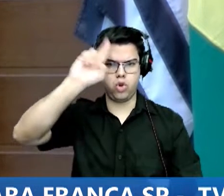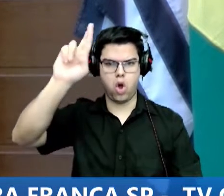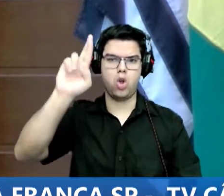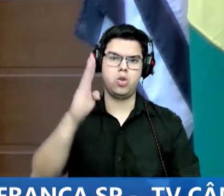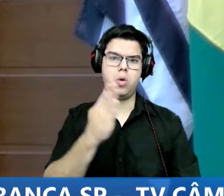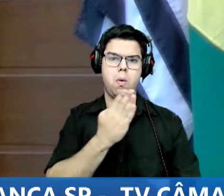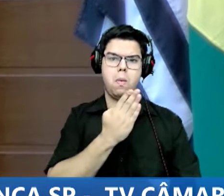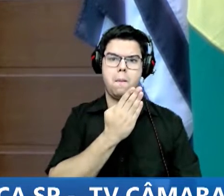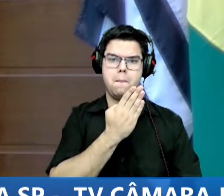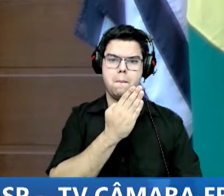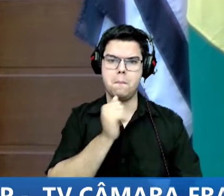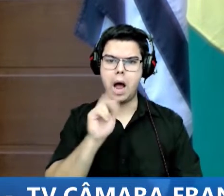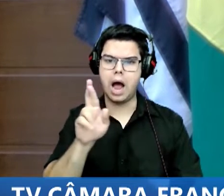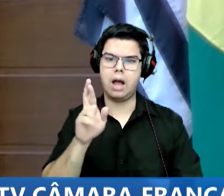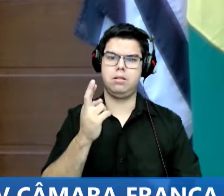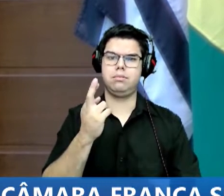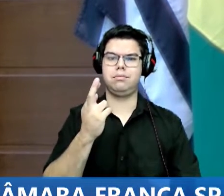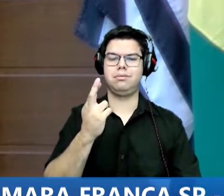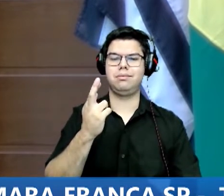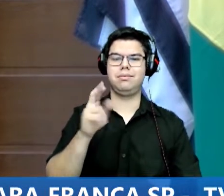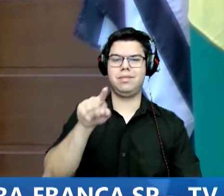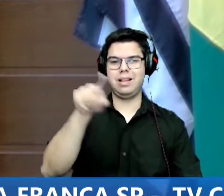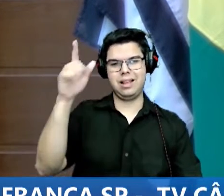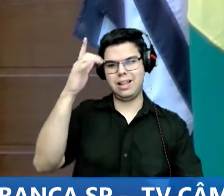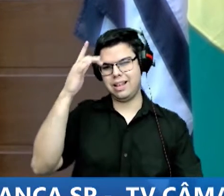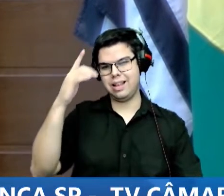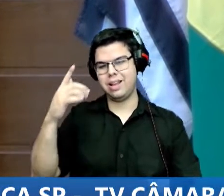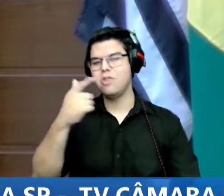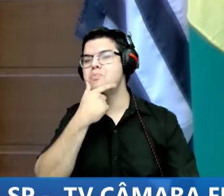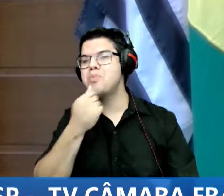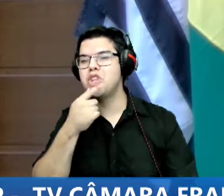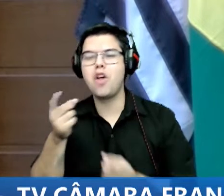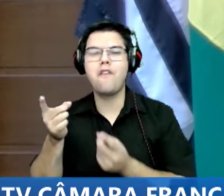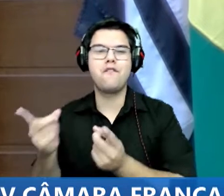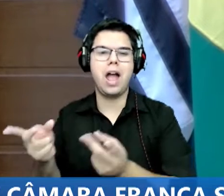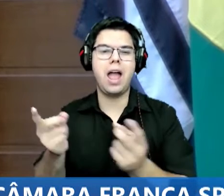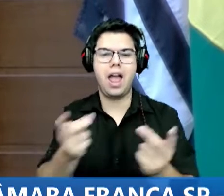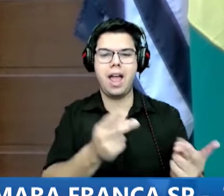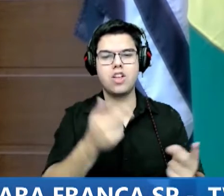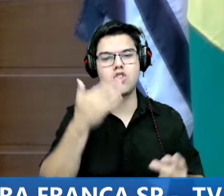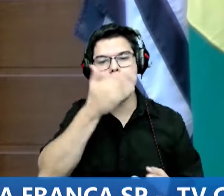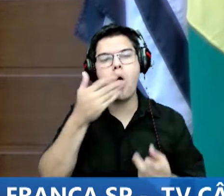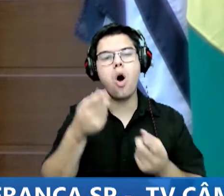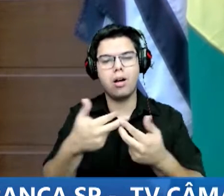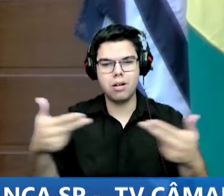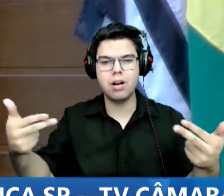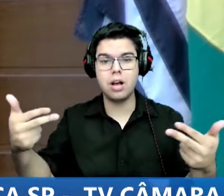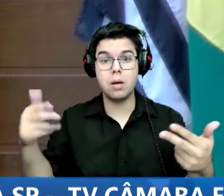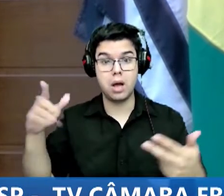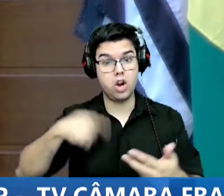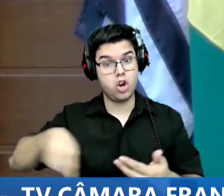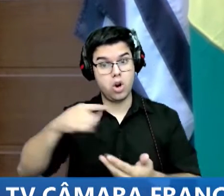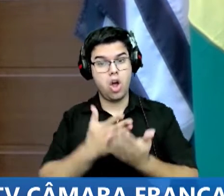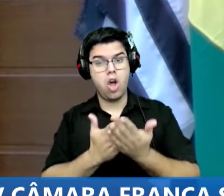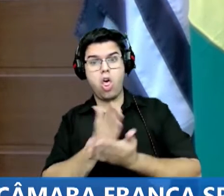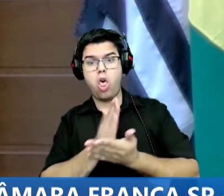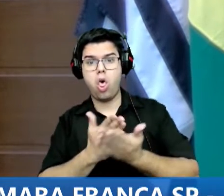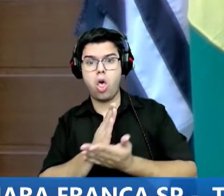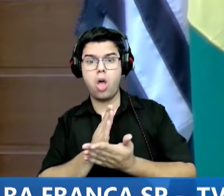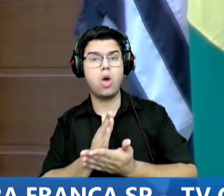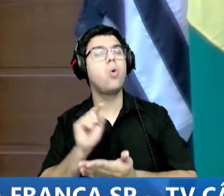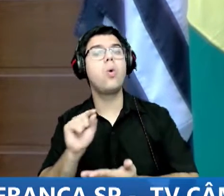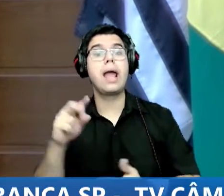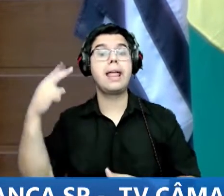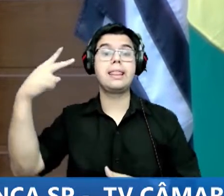semáforo e vendendo doces. Mas o que a gente precisa se incomodar é com a realidade deles. A gente precisa